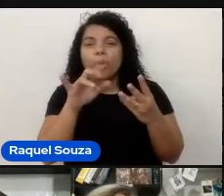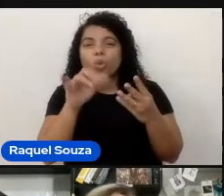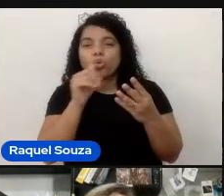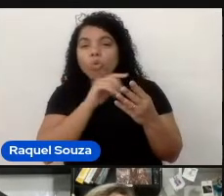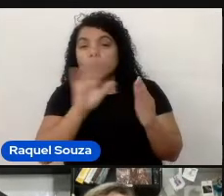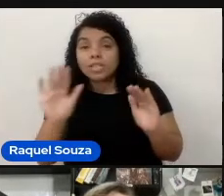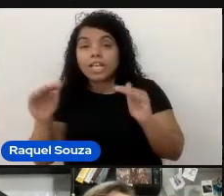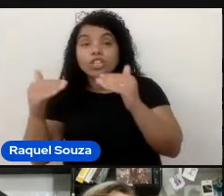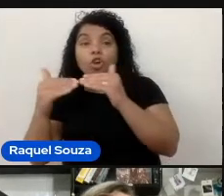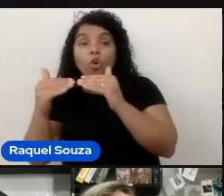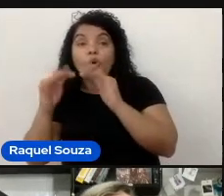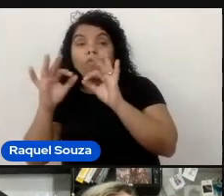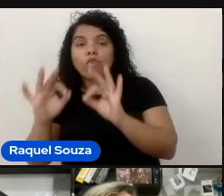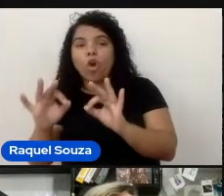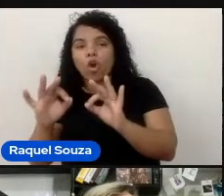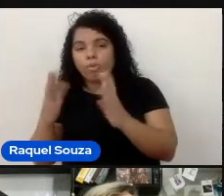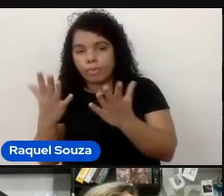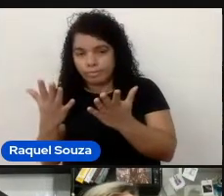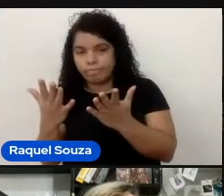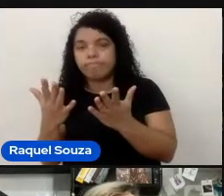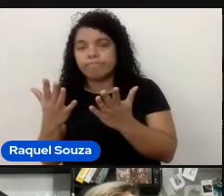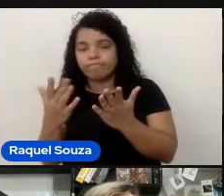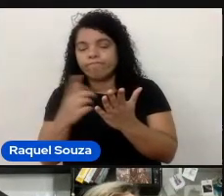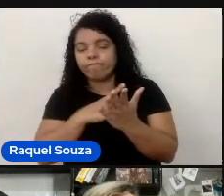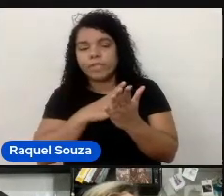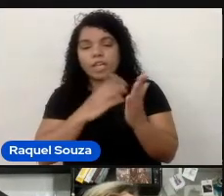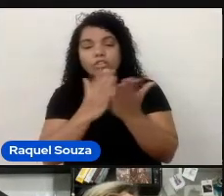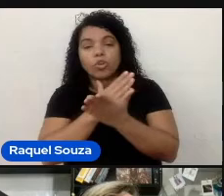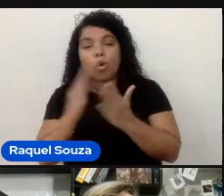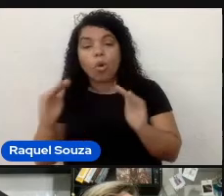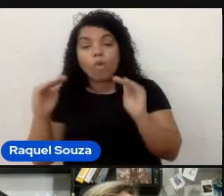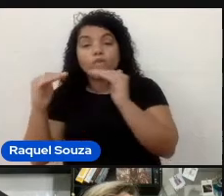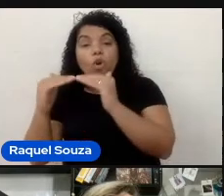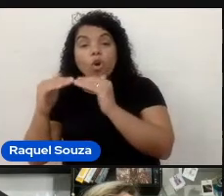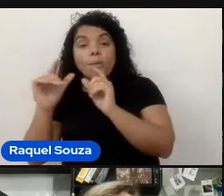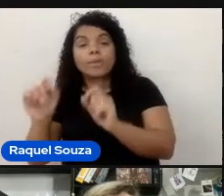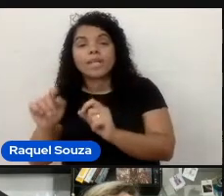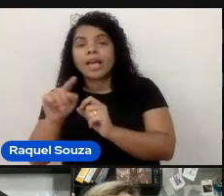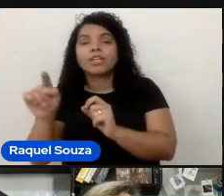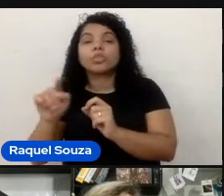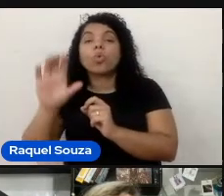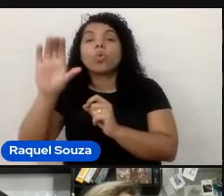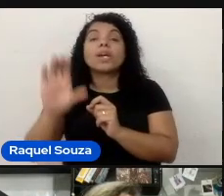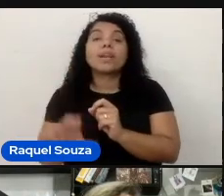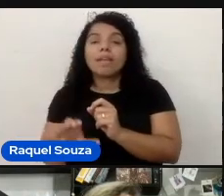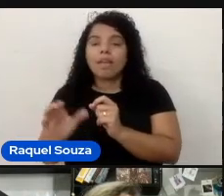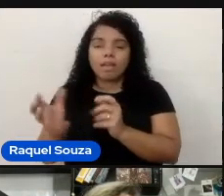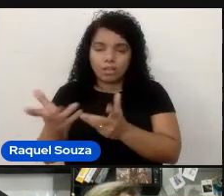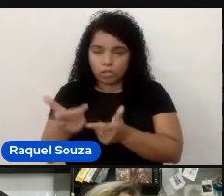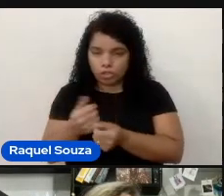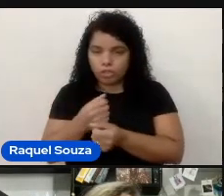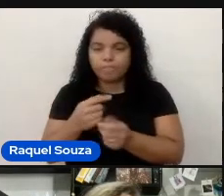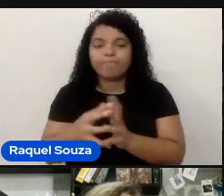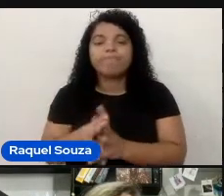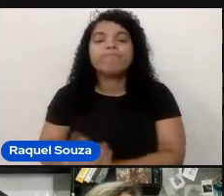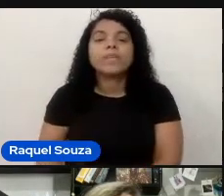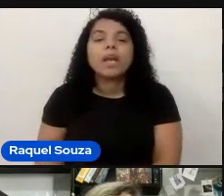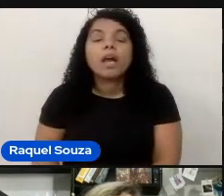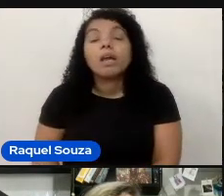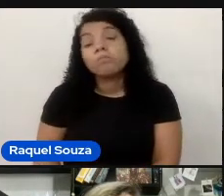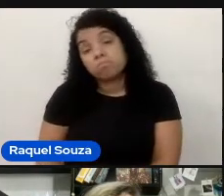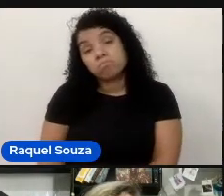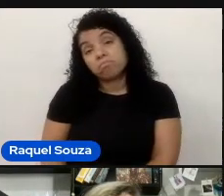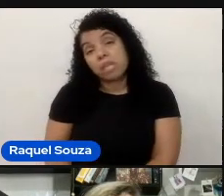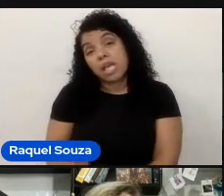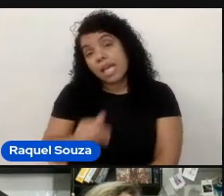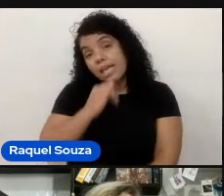conformidade. Ele está de acordo com a conformidade, com aquilo que é esperado pelo nosso cliente. tá? Então a gente pode usar até um